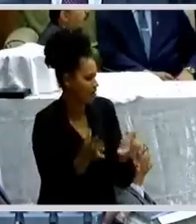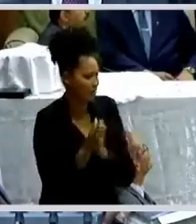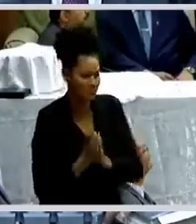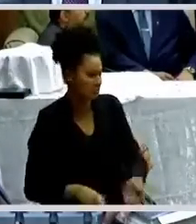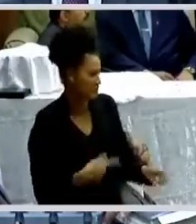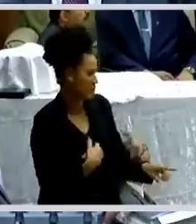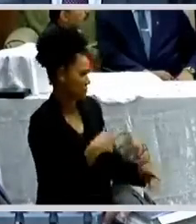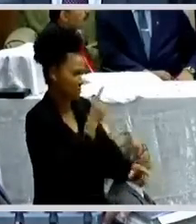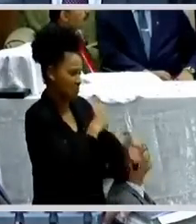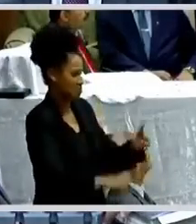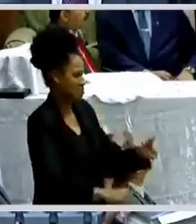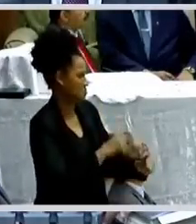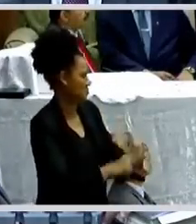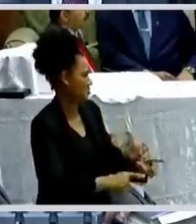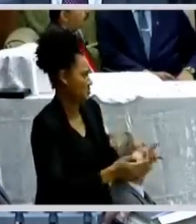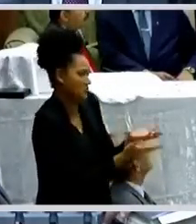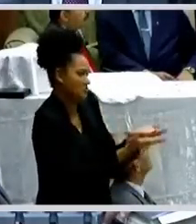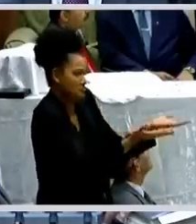não deixam.